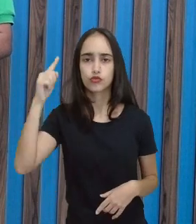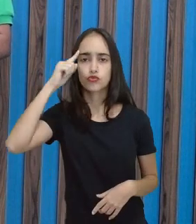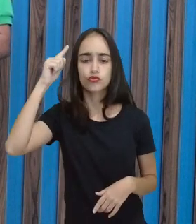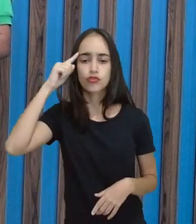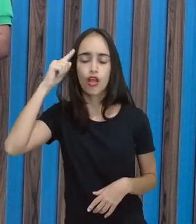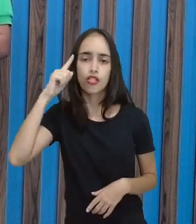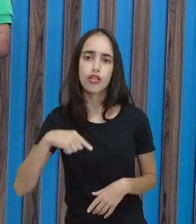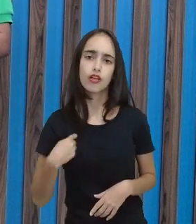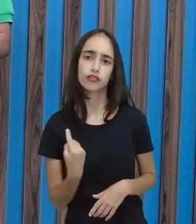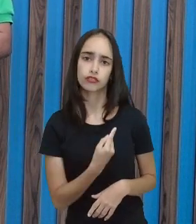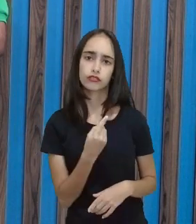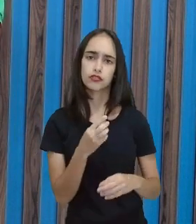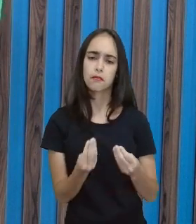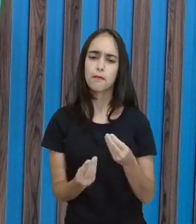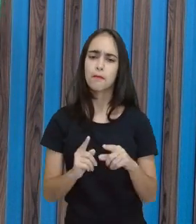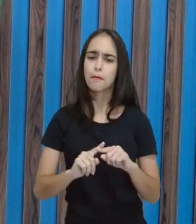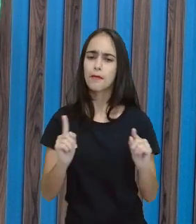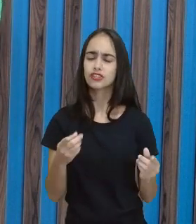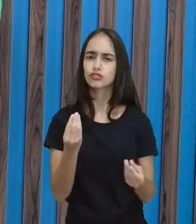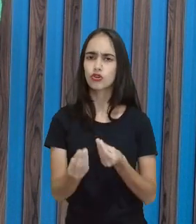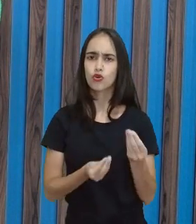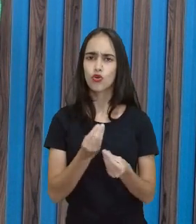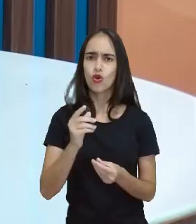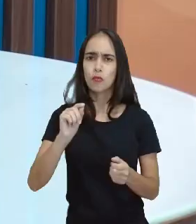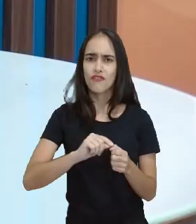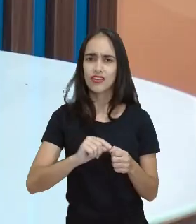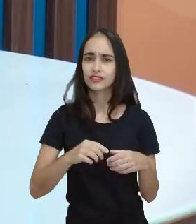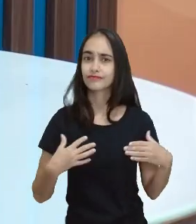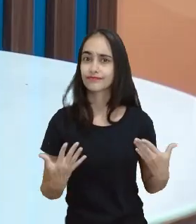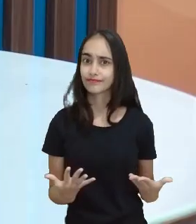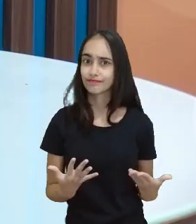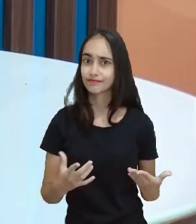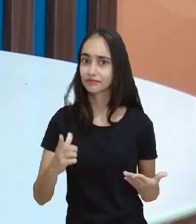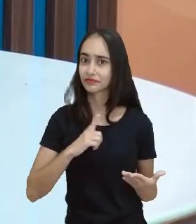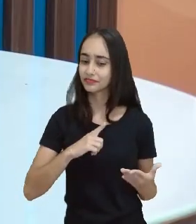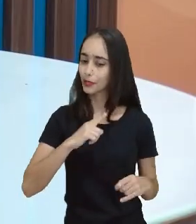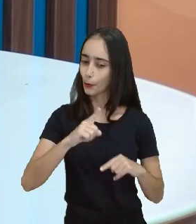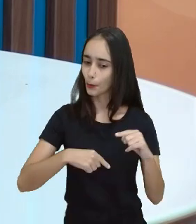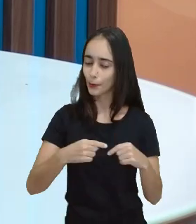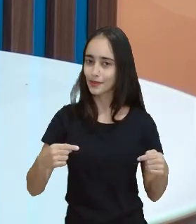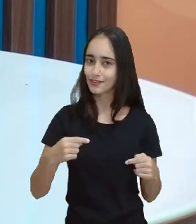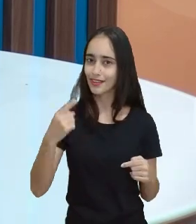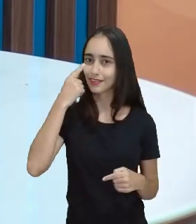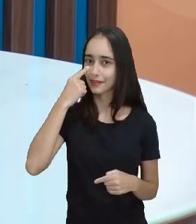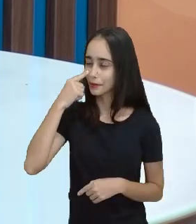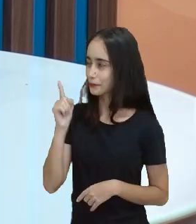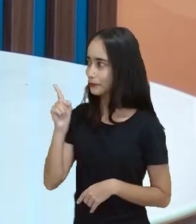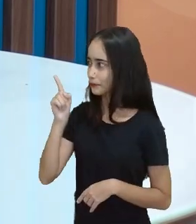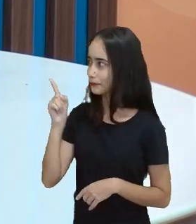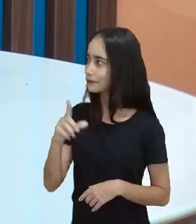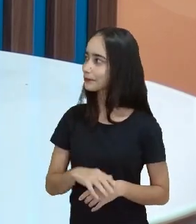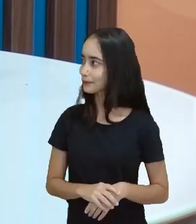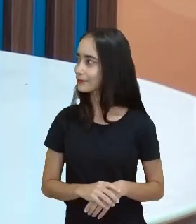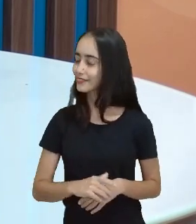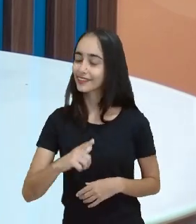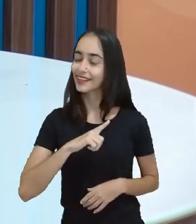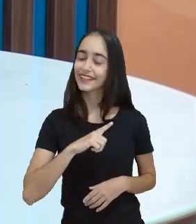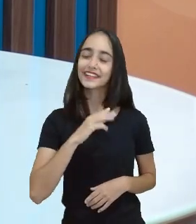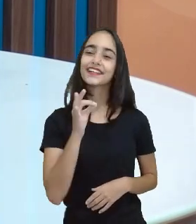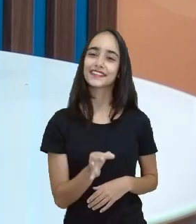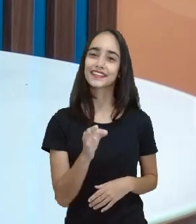hoje trazendo, ó, este material aqui, este objeto. Tenho certeza que todos vocês conhecem e